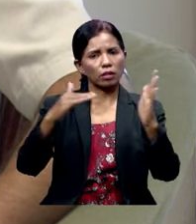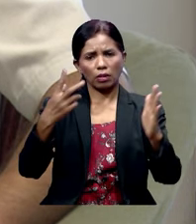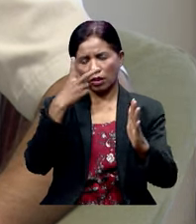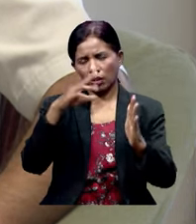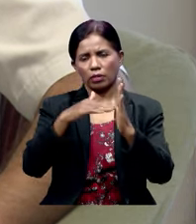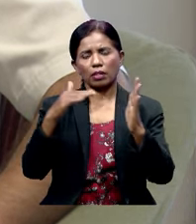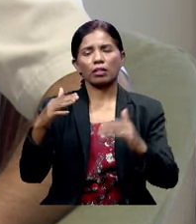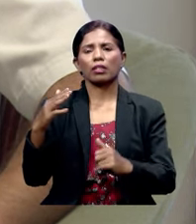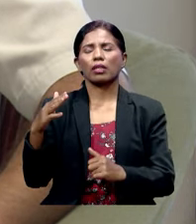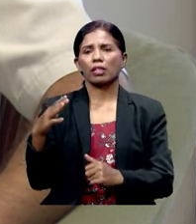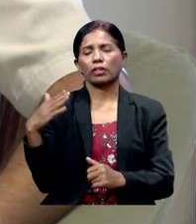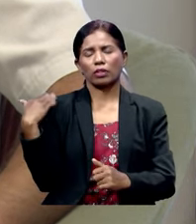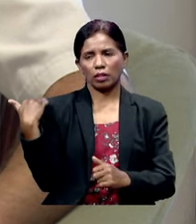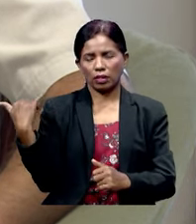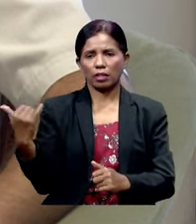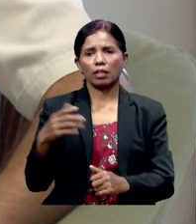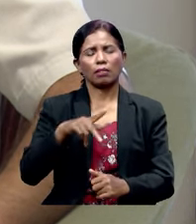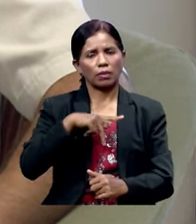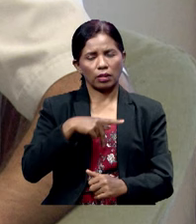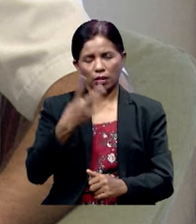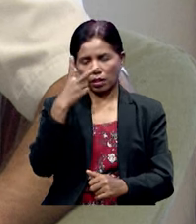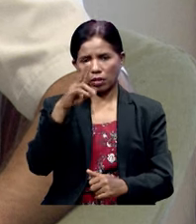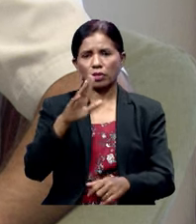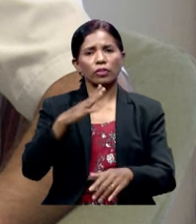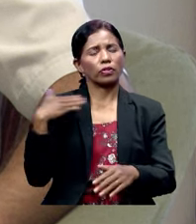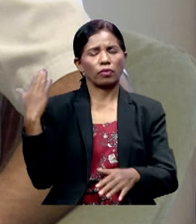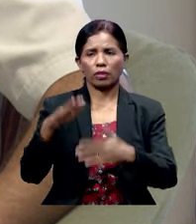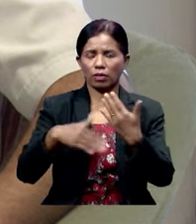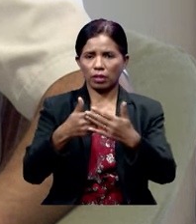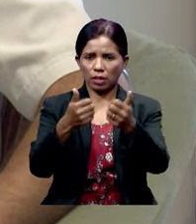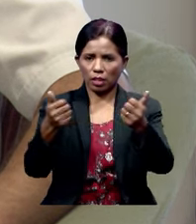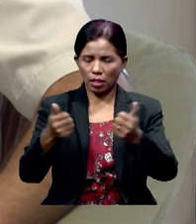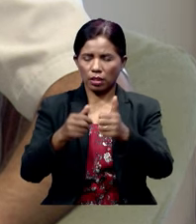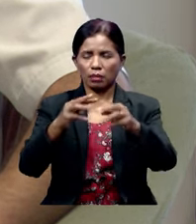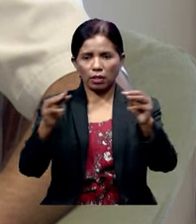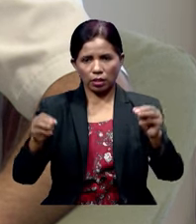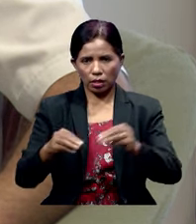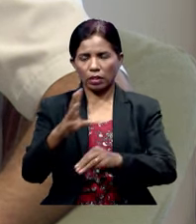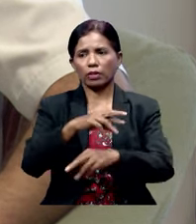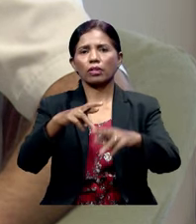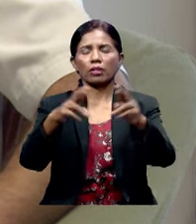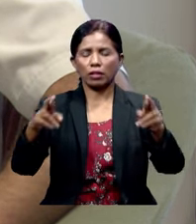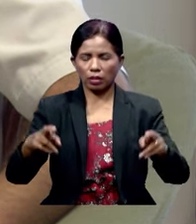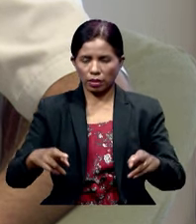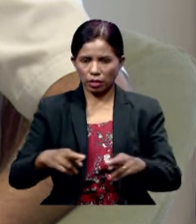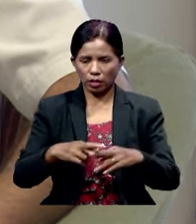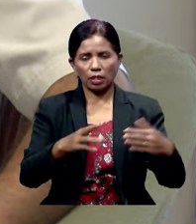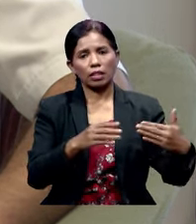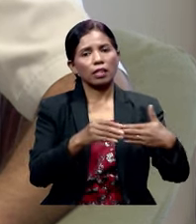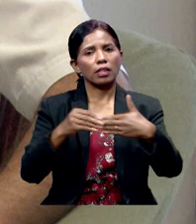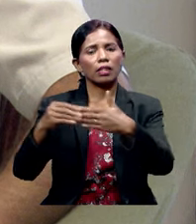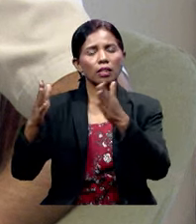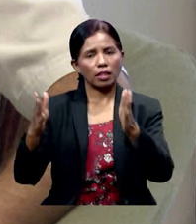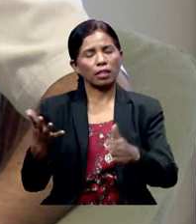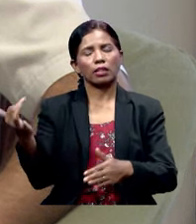eh e particularmente os jovens das Artes marciais e rituais e lideranças deles